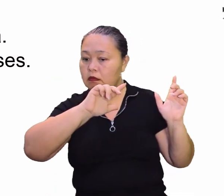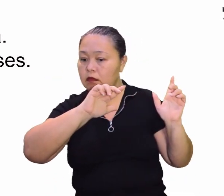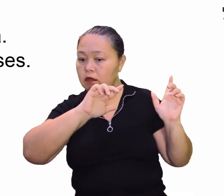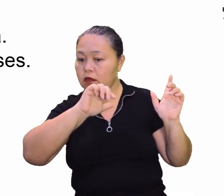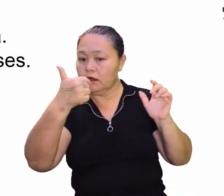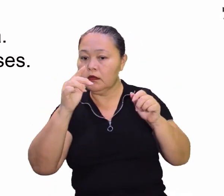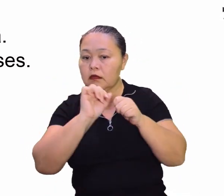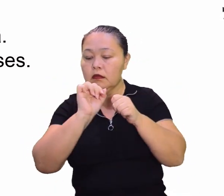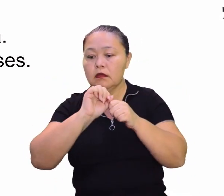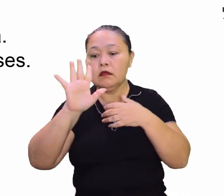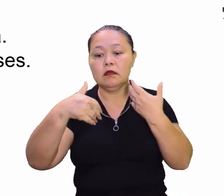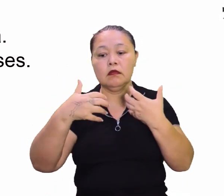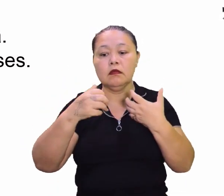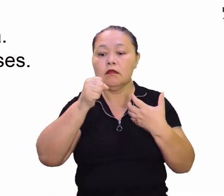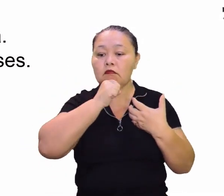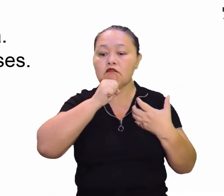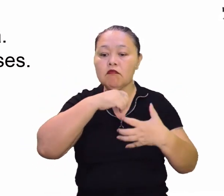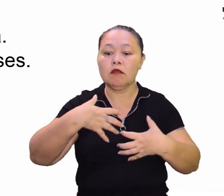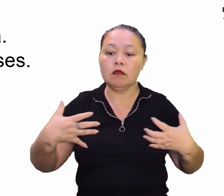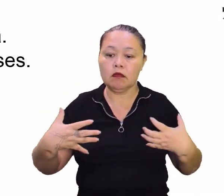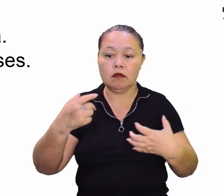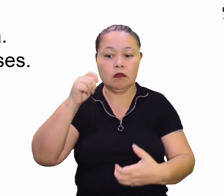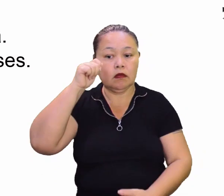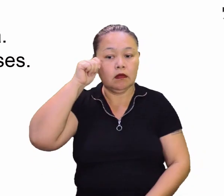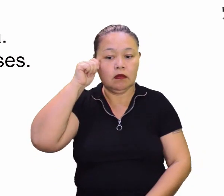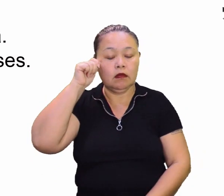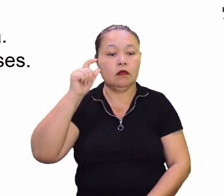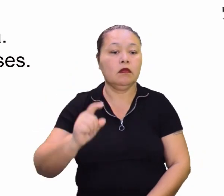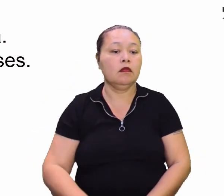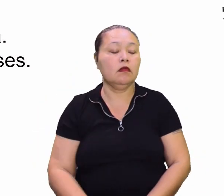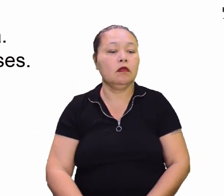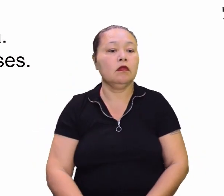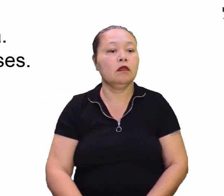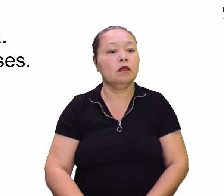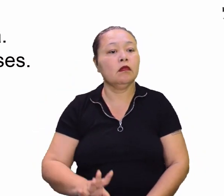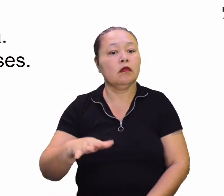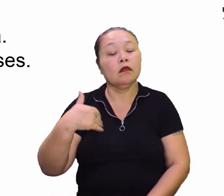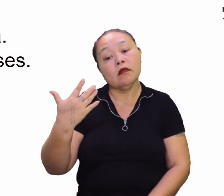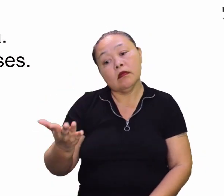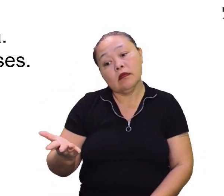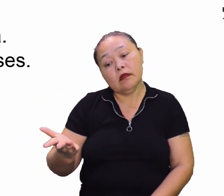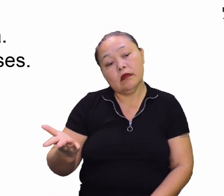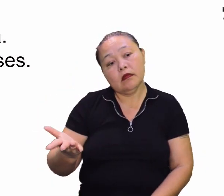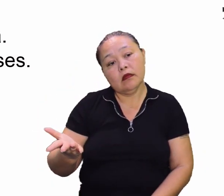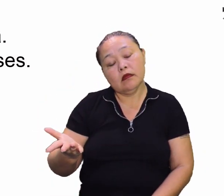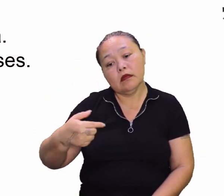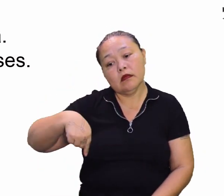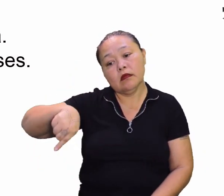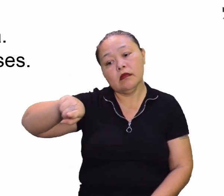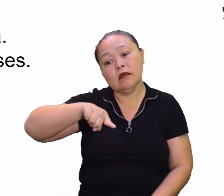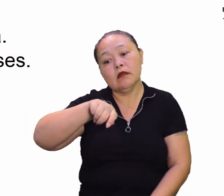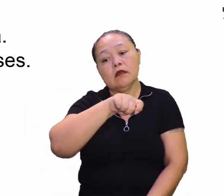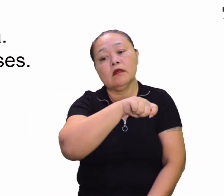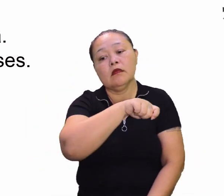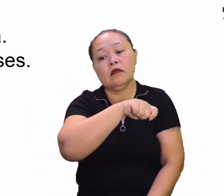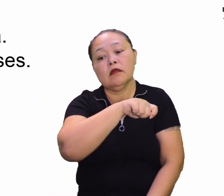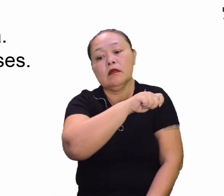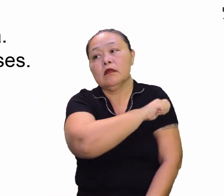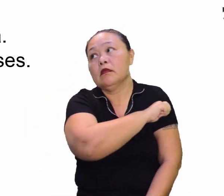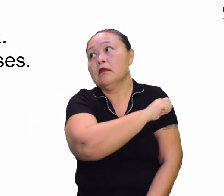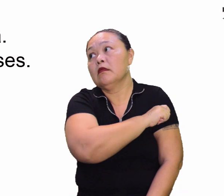geração, são os chamados velhos tigres asiáticos, certo, professor Jorge? Exatamente. E, obviamente, que os nossos queridos